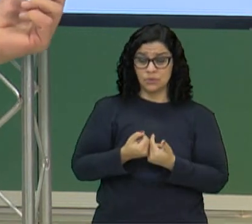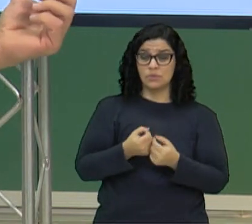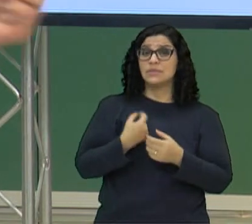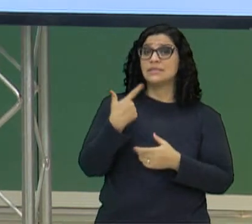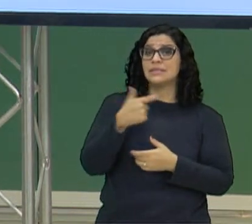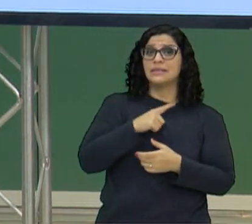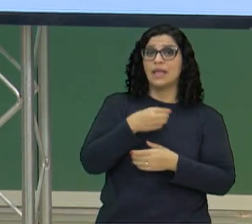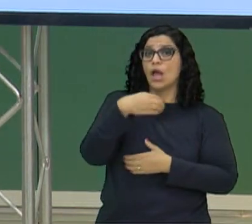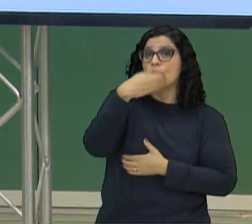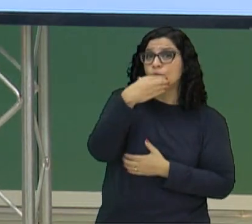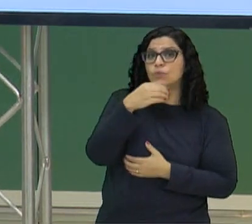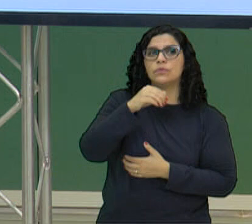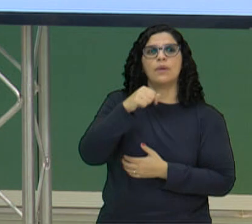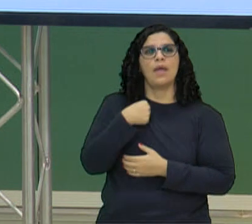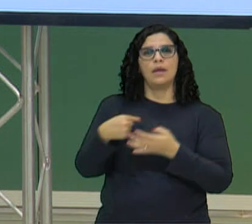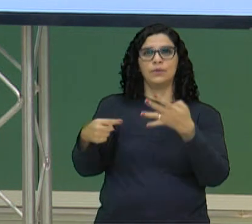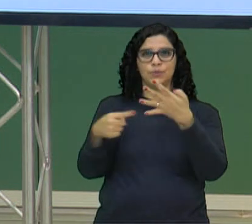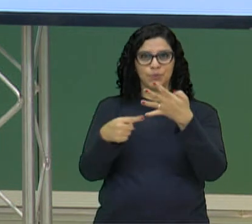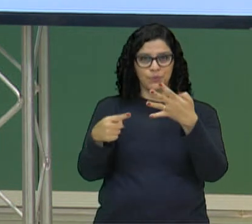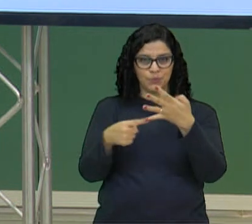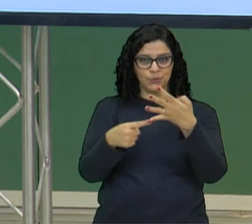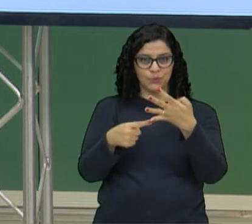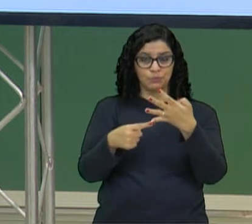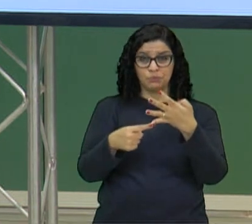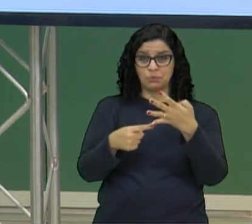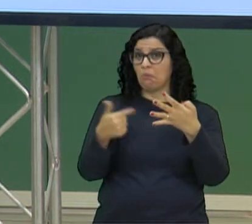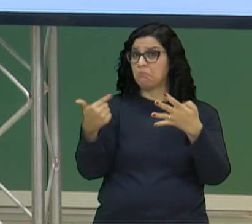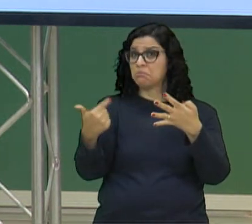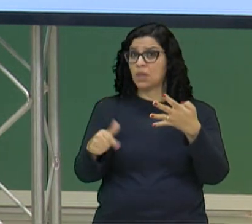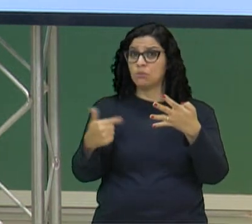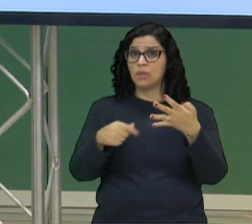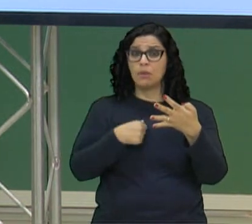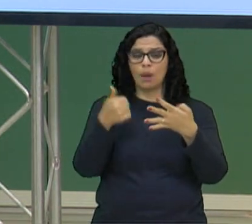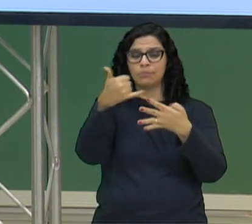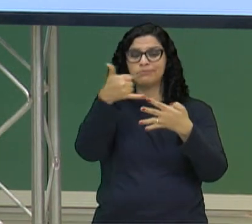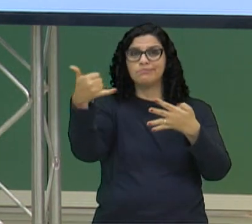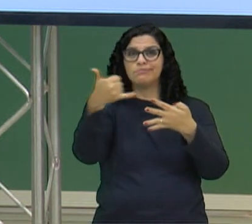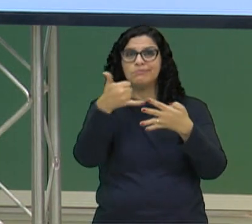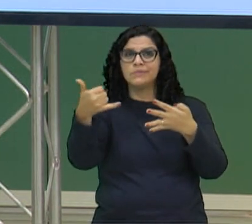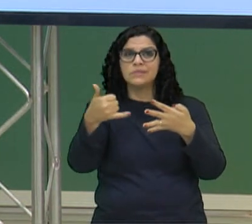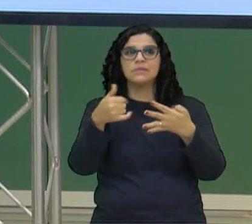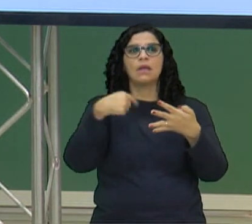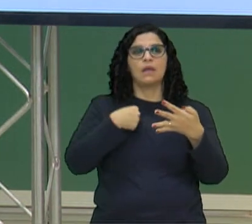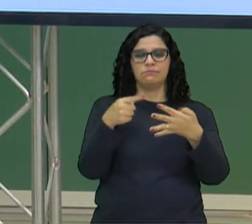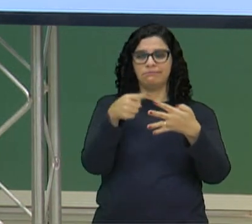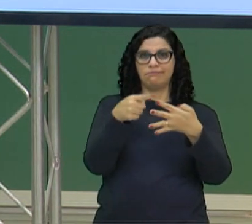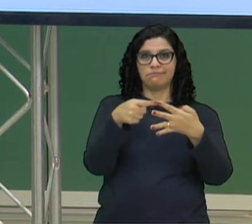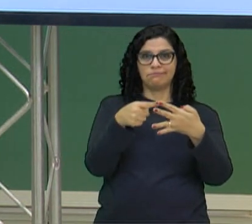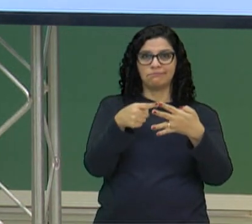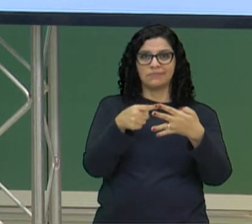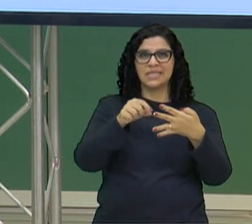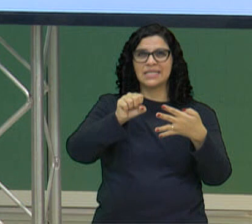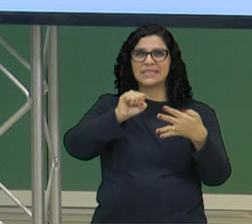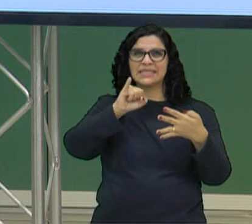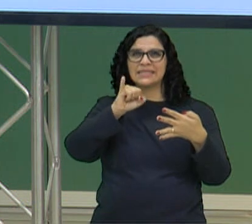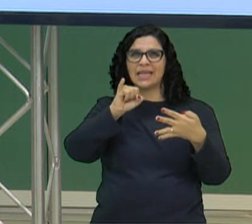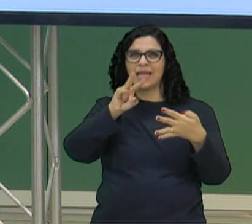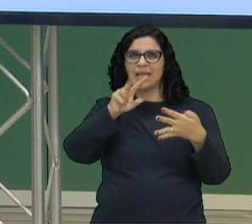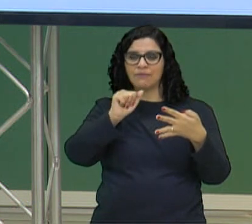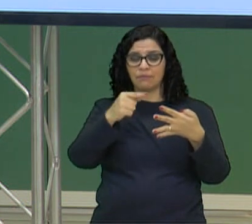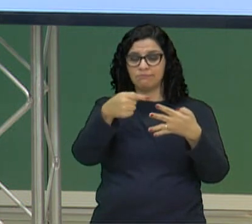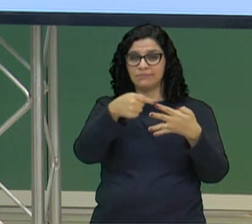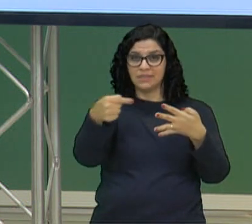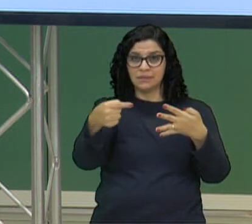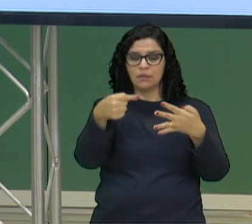frutos, angiospermas. As que não possuem sistema condutor de seiva, briófita. Então eles estão agrupados